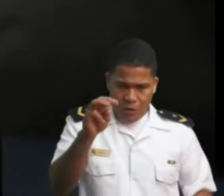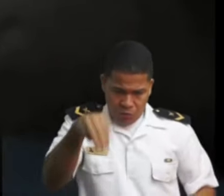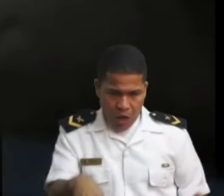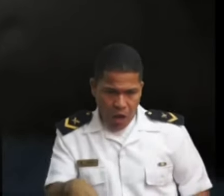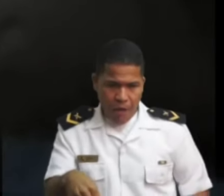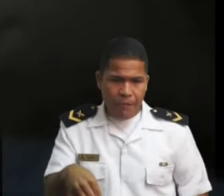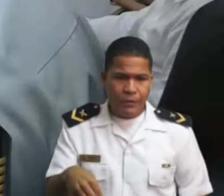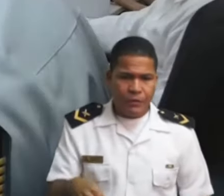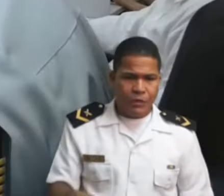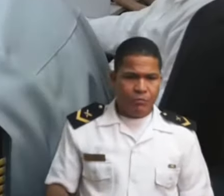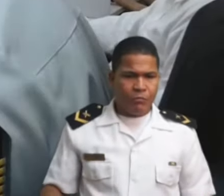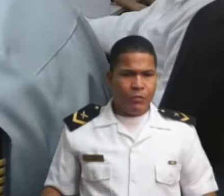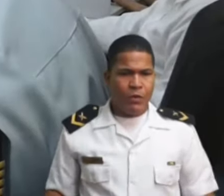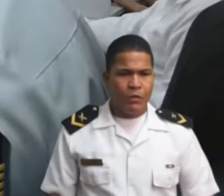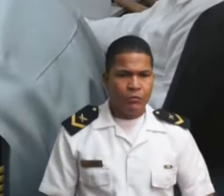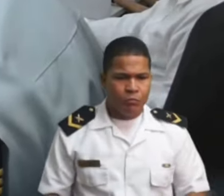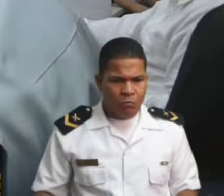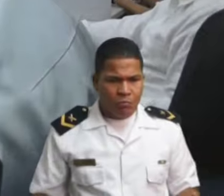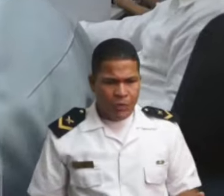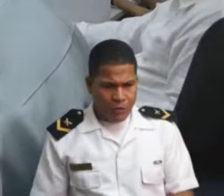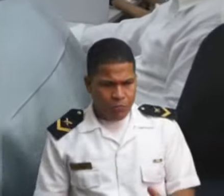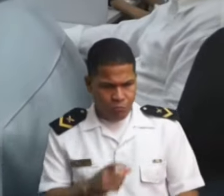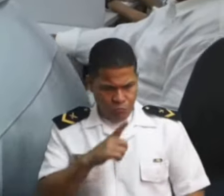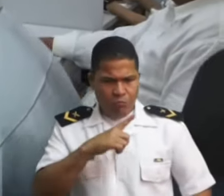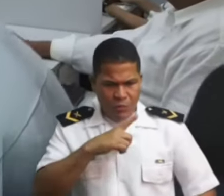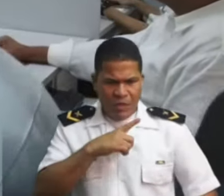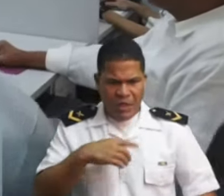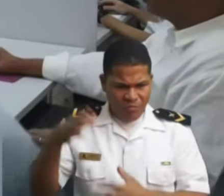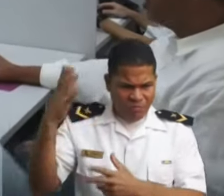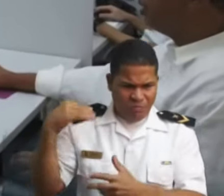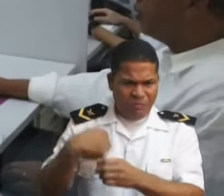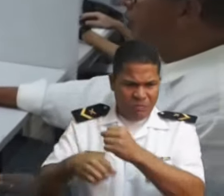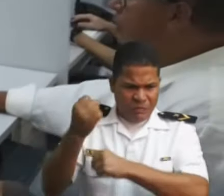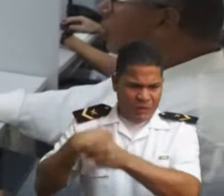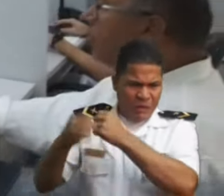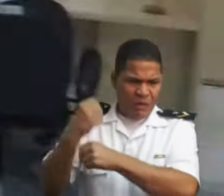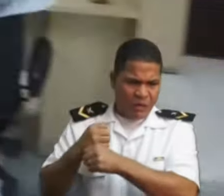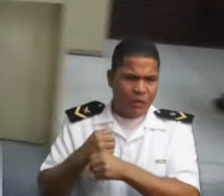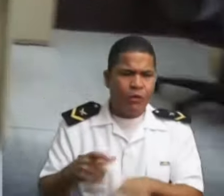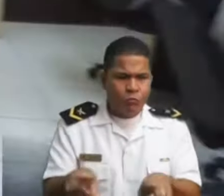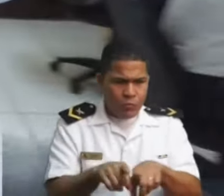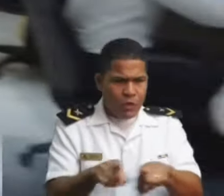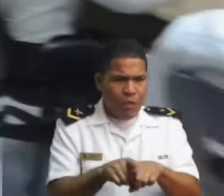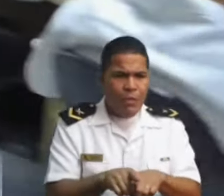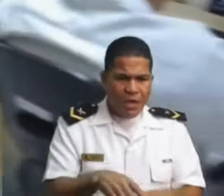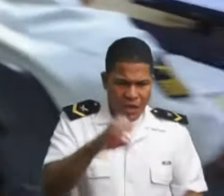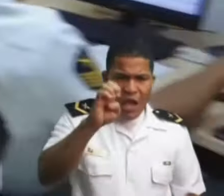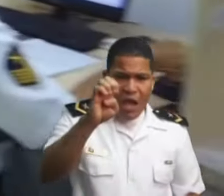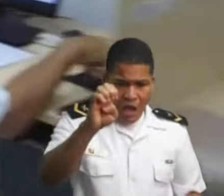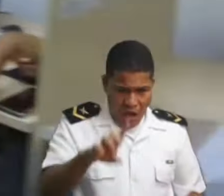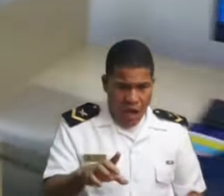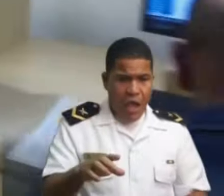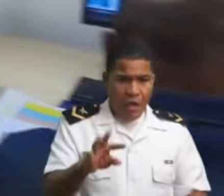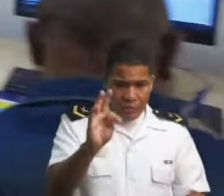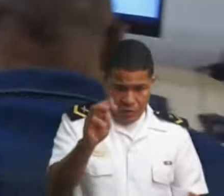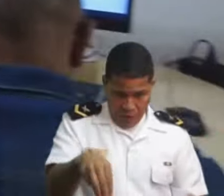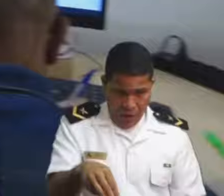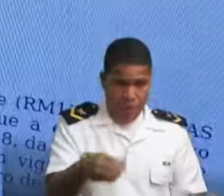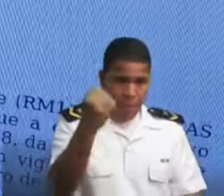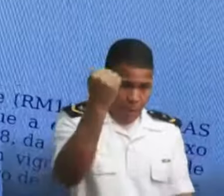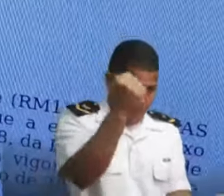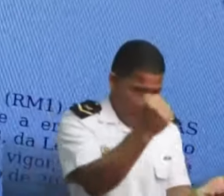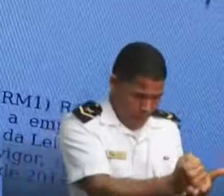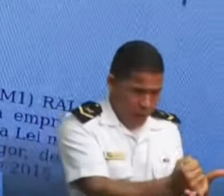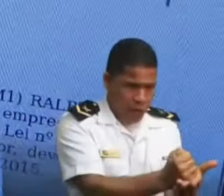sua existência. O Tribunal Marítimo também exerce a função cartorial, onde são expedidos digitalmente o registro